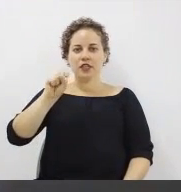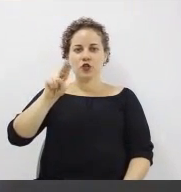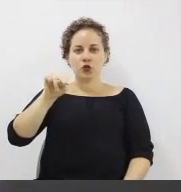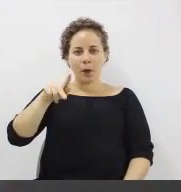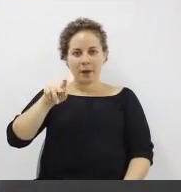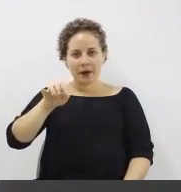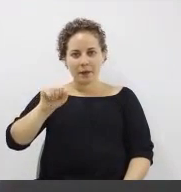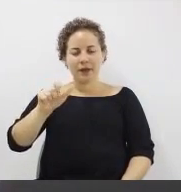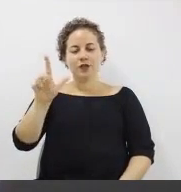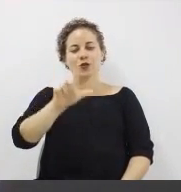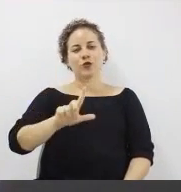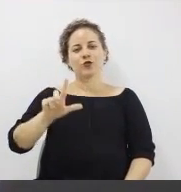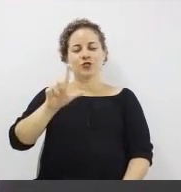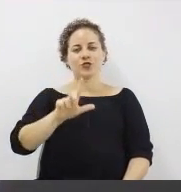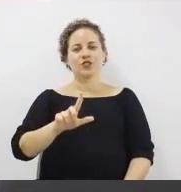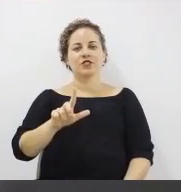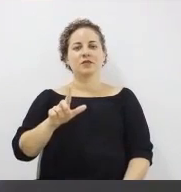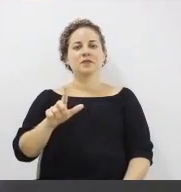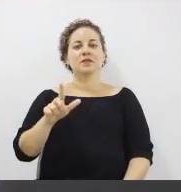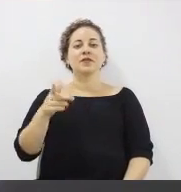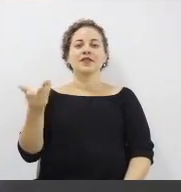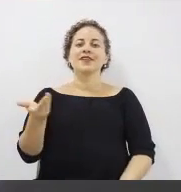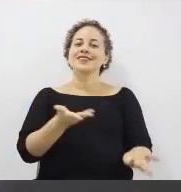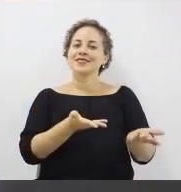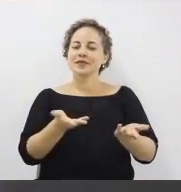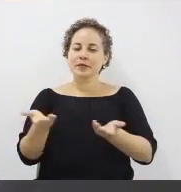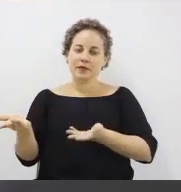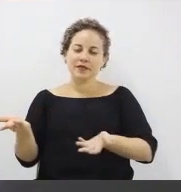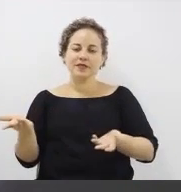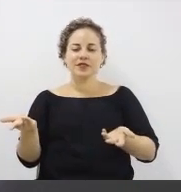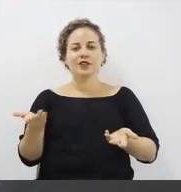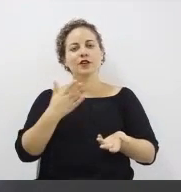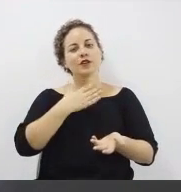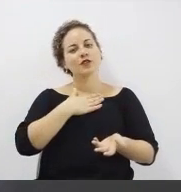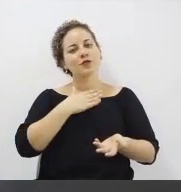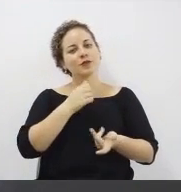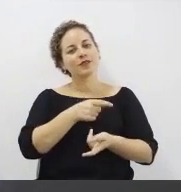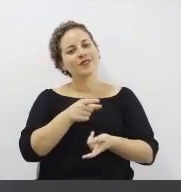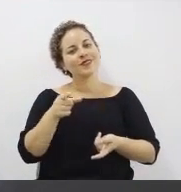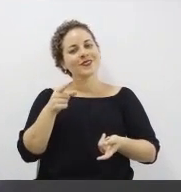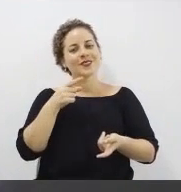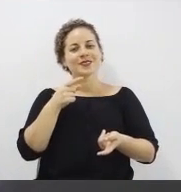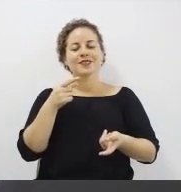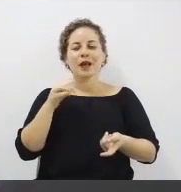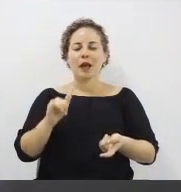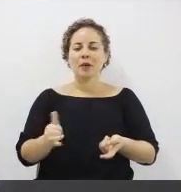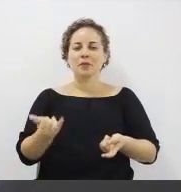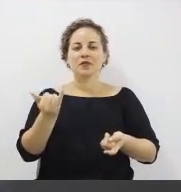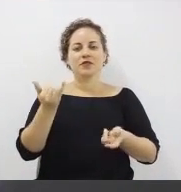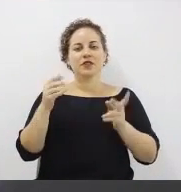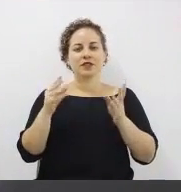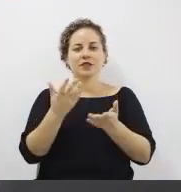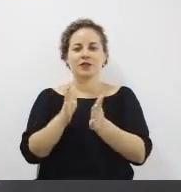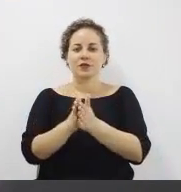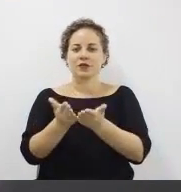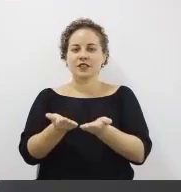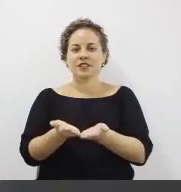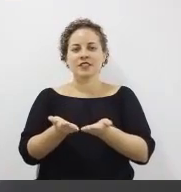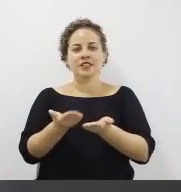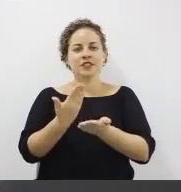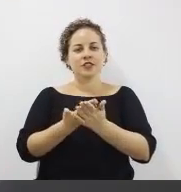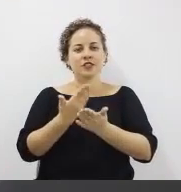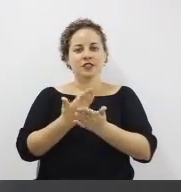curso técnico em Logística. Sejam bem-vindos, espero que vocês aproveitem bem o conteúdo do caderno de